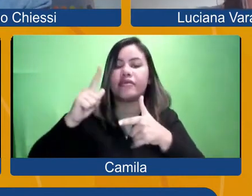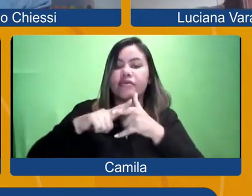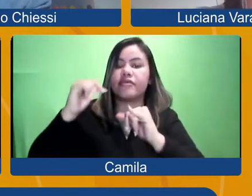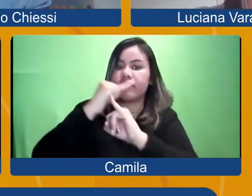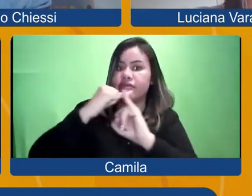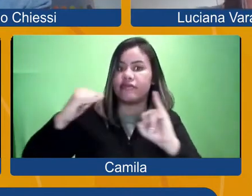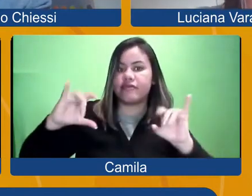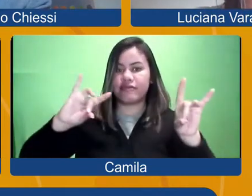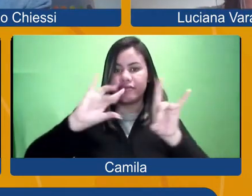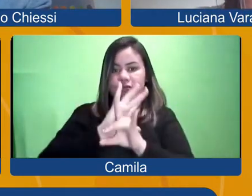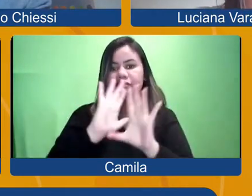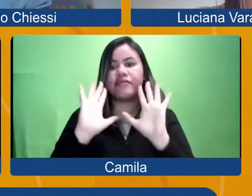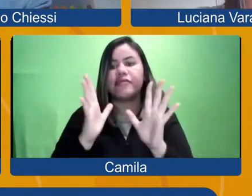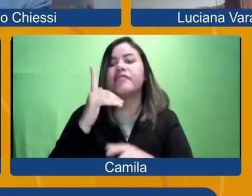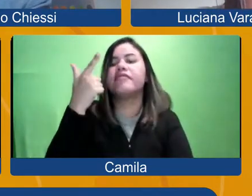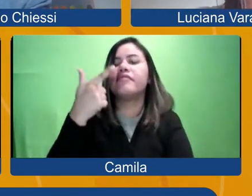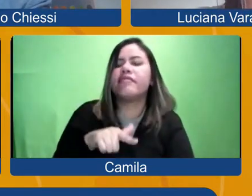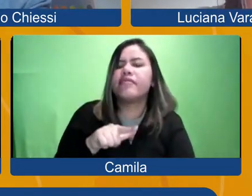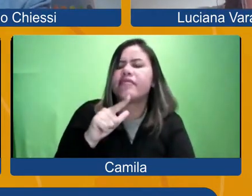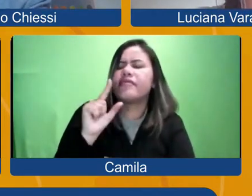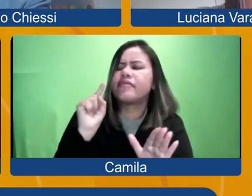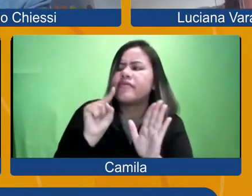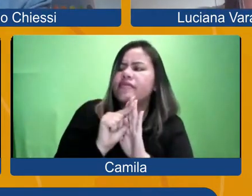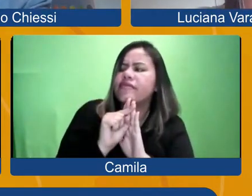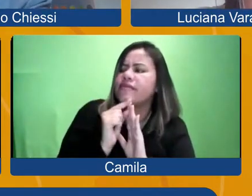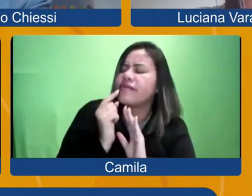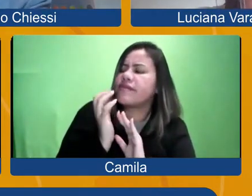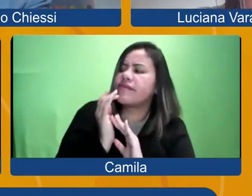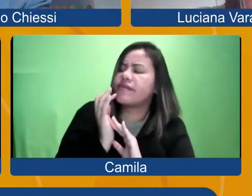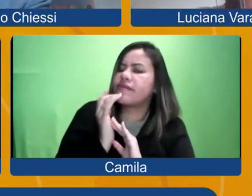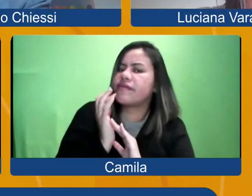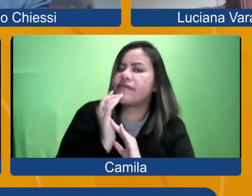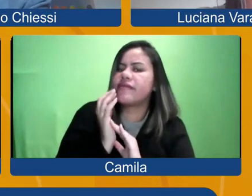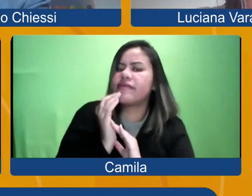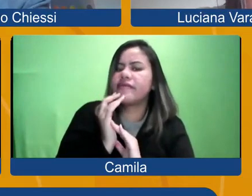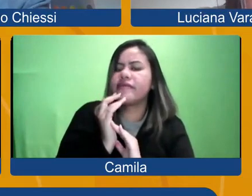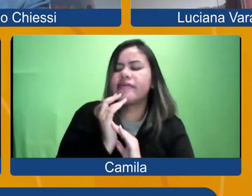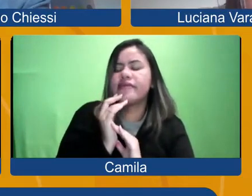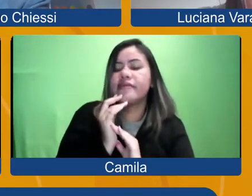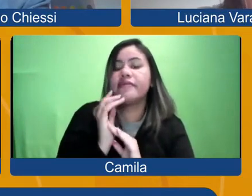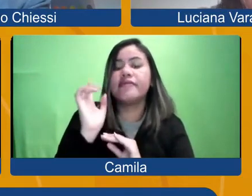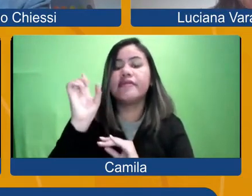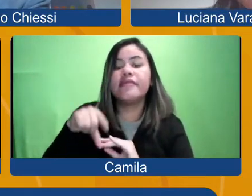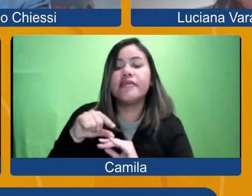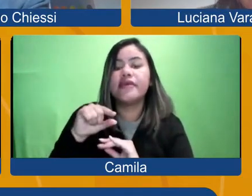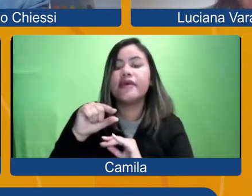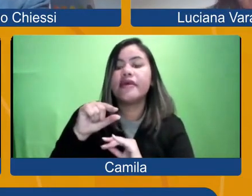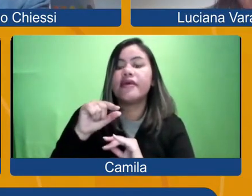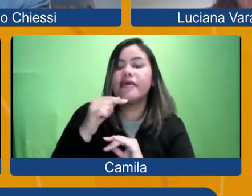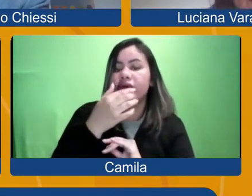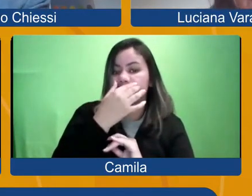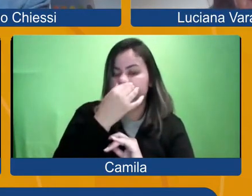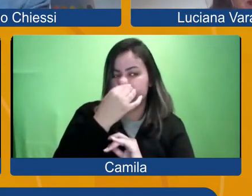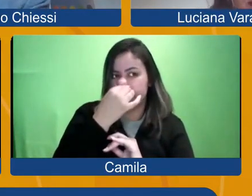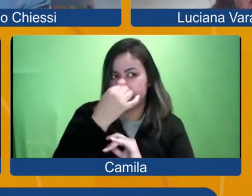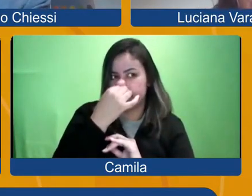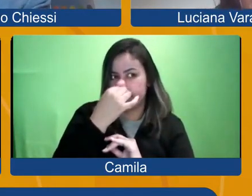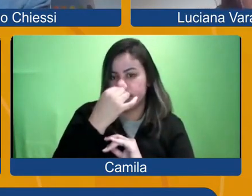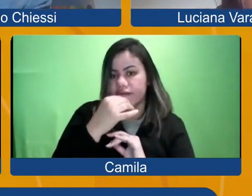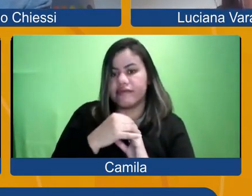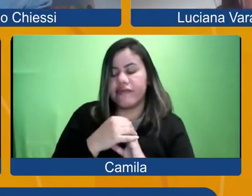E deixa eu comentar mais algum aspecto aqui, né? Sobre o ponto de não retorno, né?